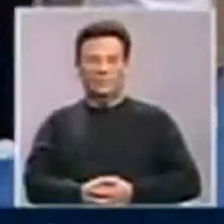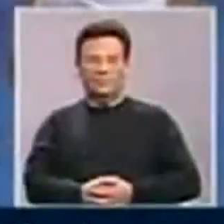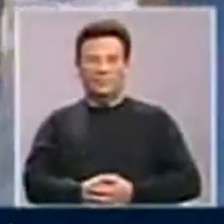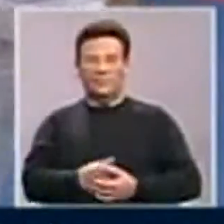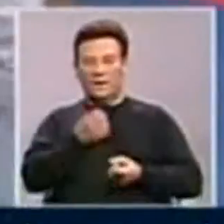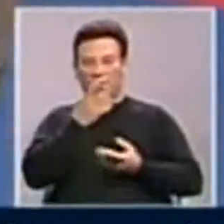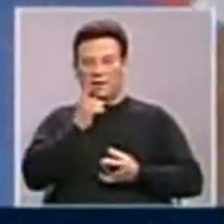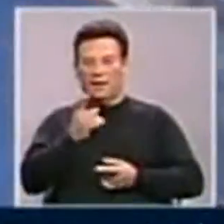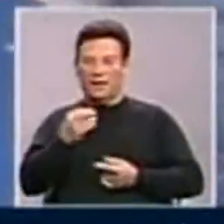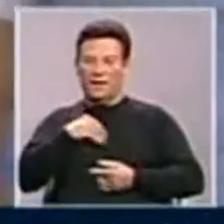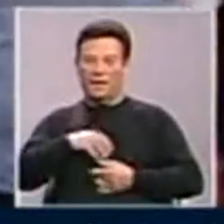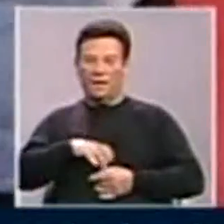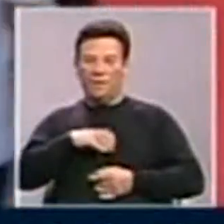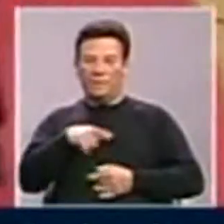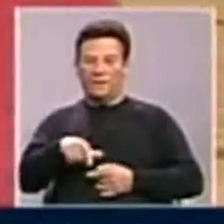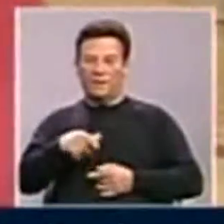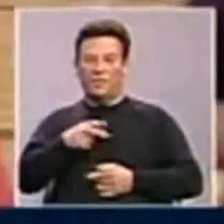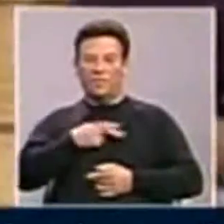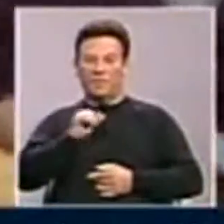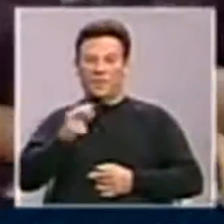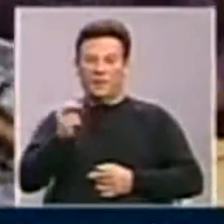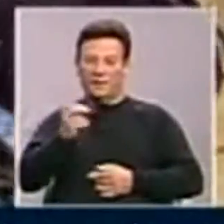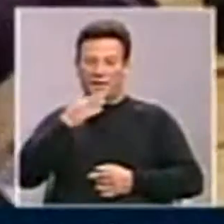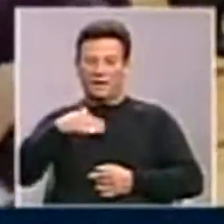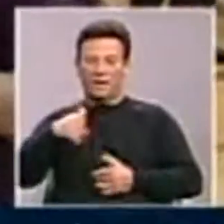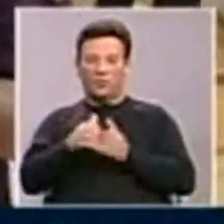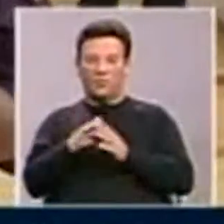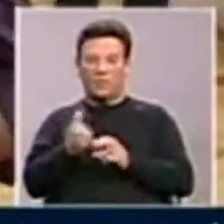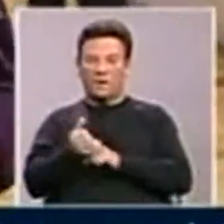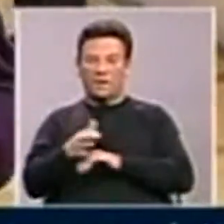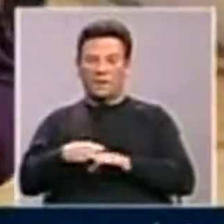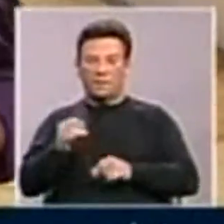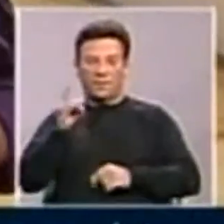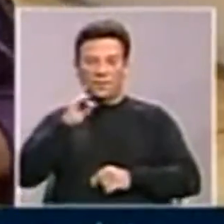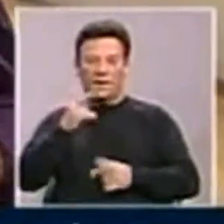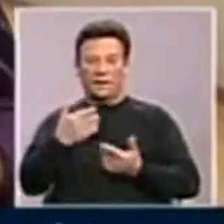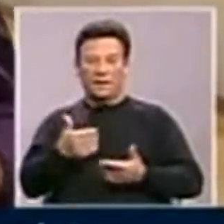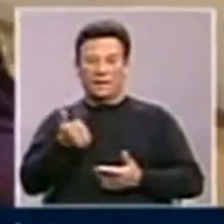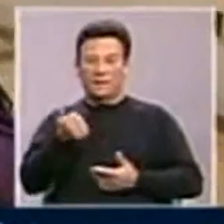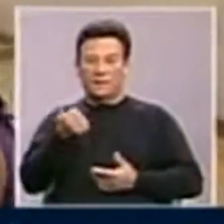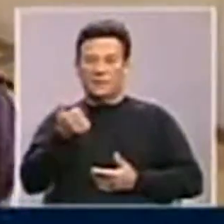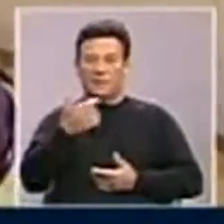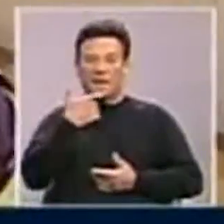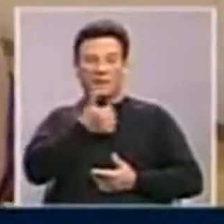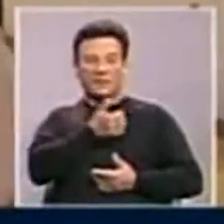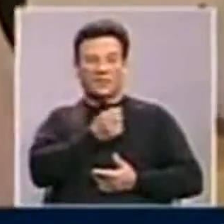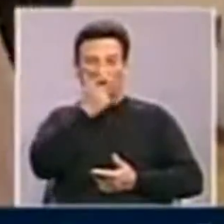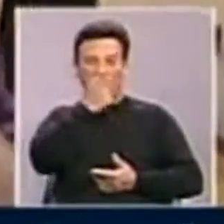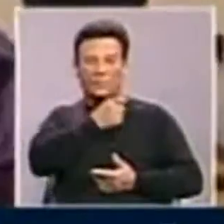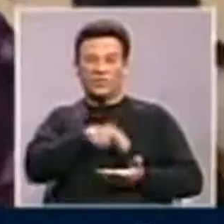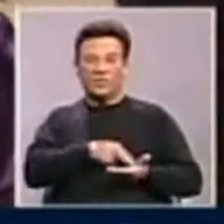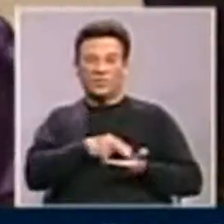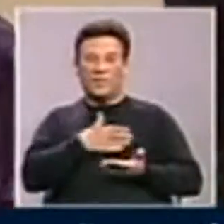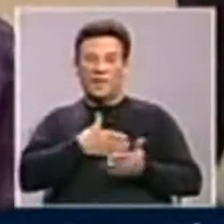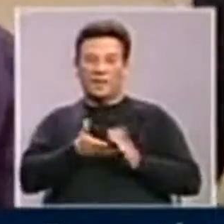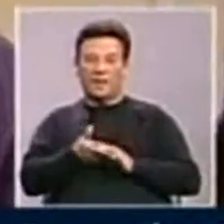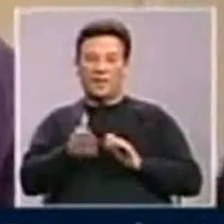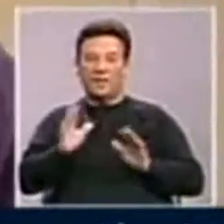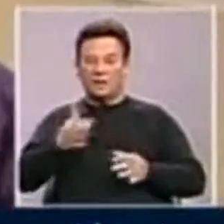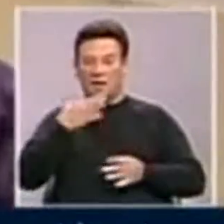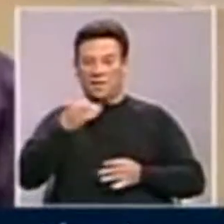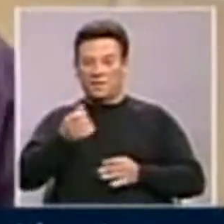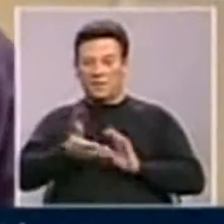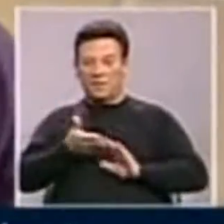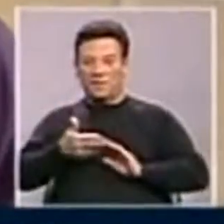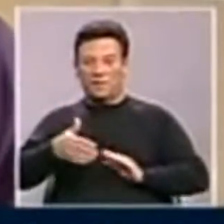confiança nesta Universidade da Terceira Idade, onde todas as atividades são fundamentais, onde cerca de 50 alunos estão numa lista de espera e onde se acredita que dentro